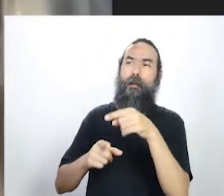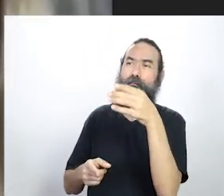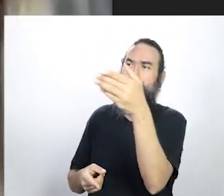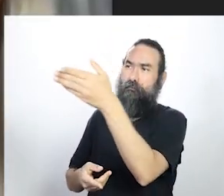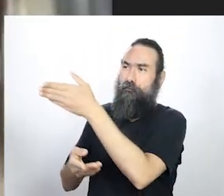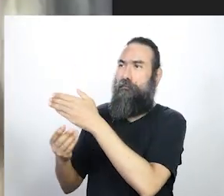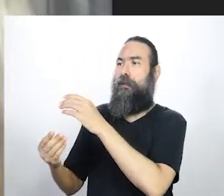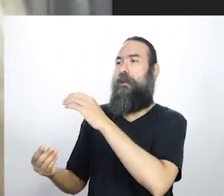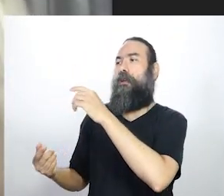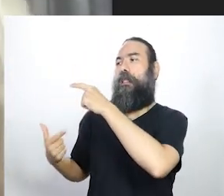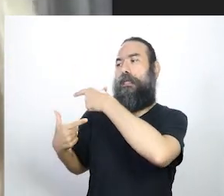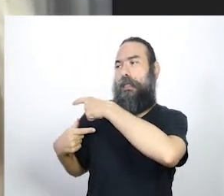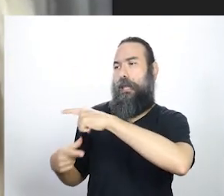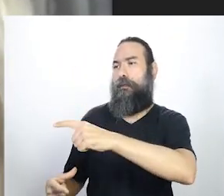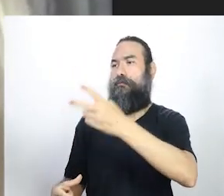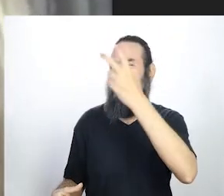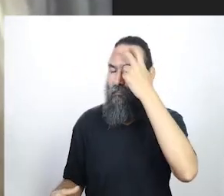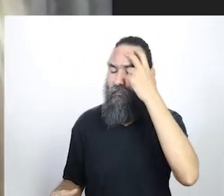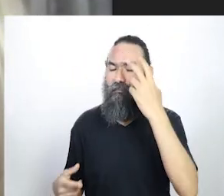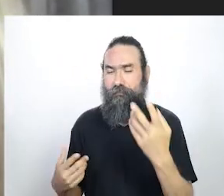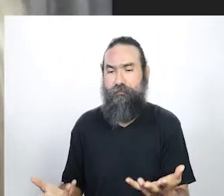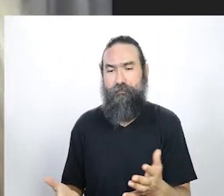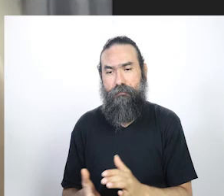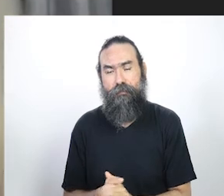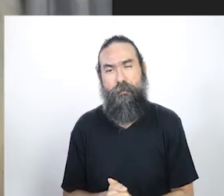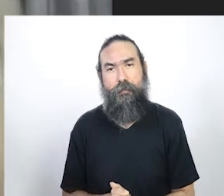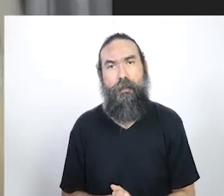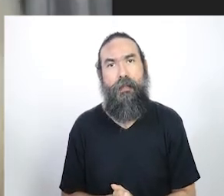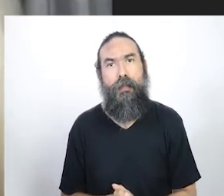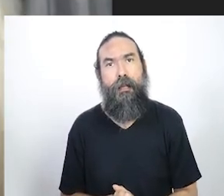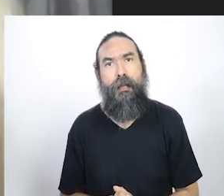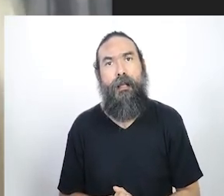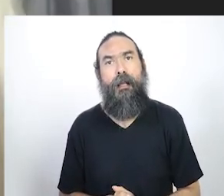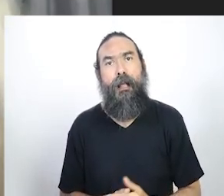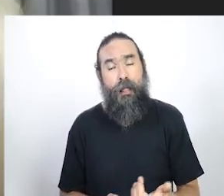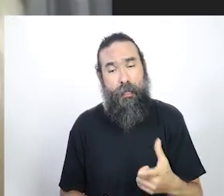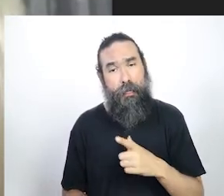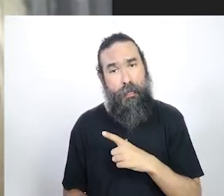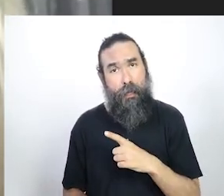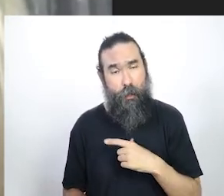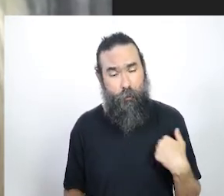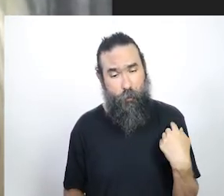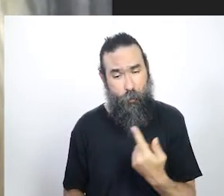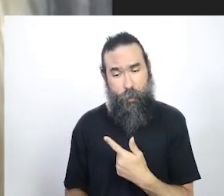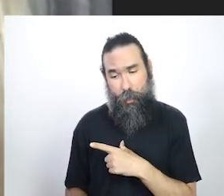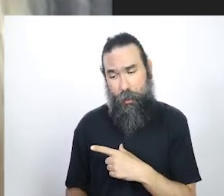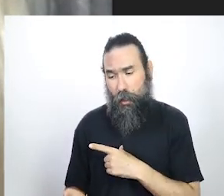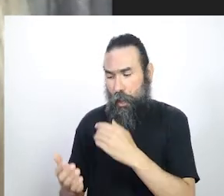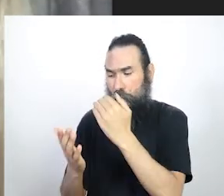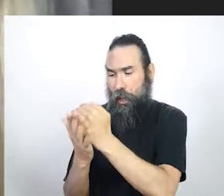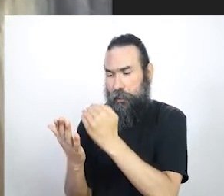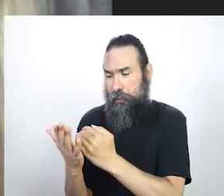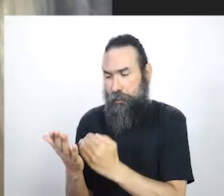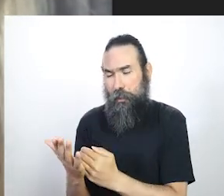saber popular, né? Então, acho que por hora é isso, né? Nós temos uma